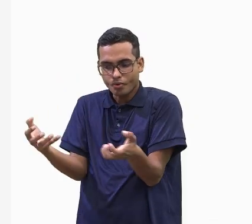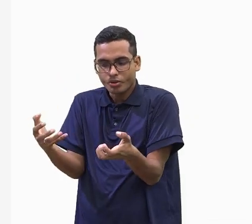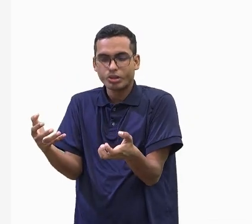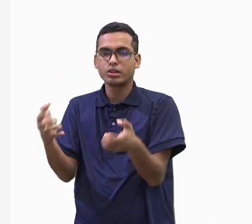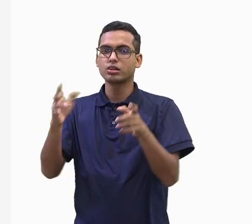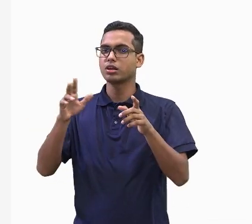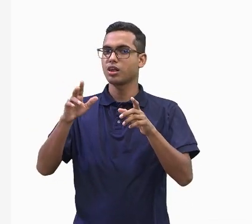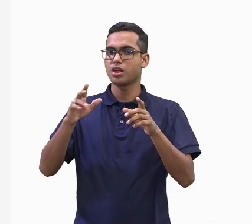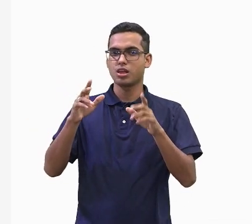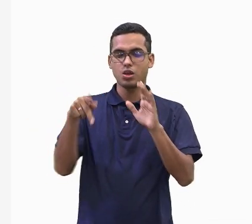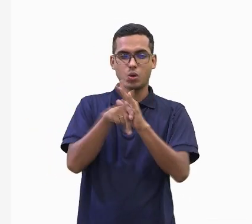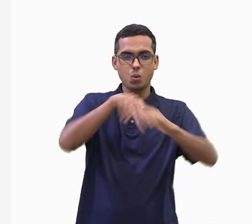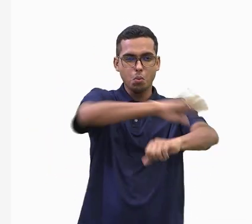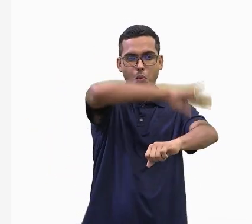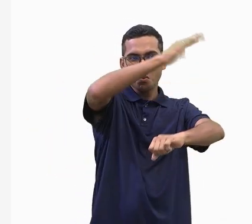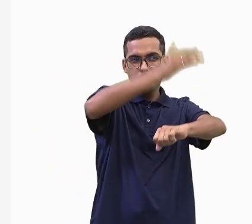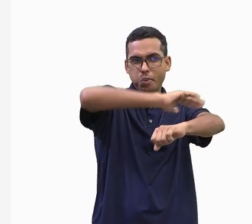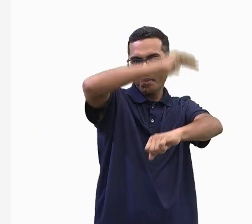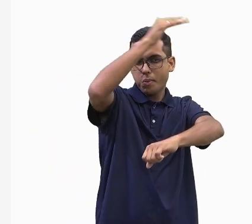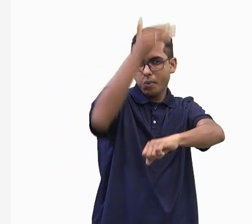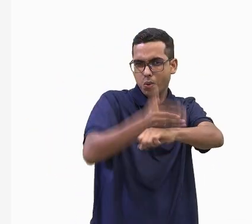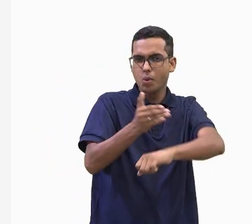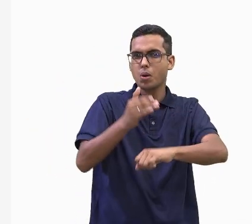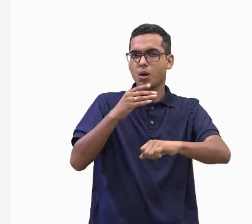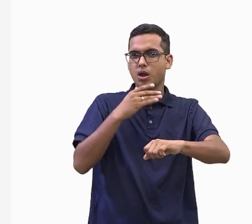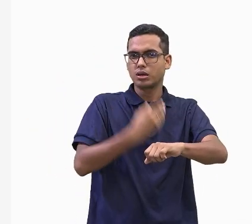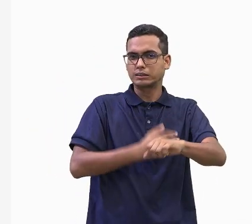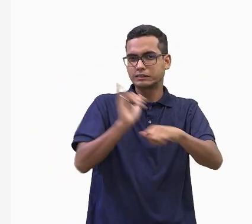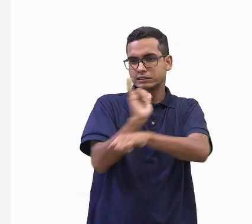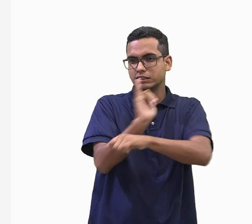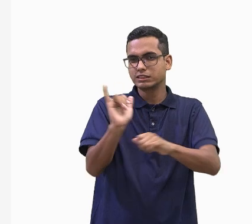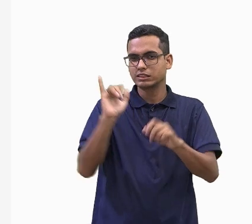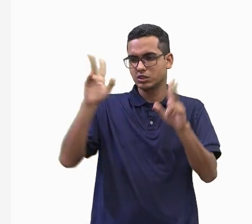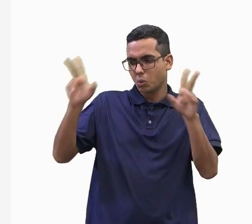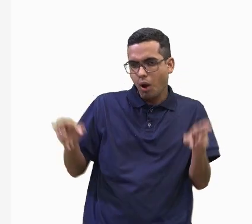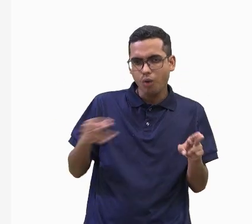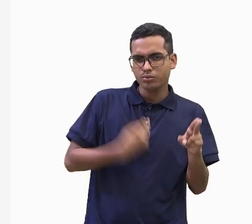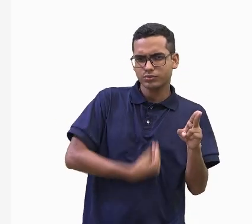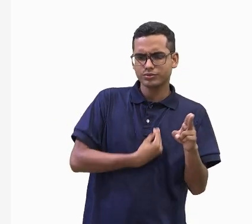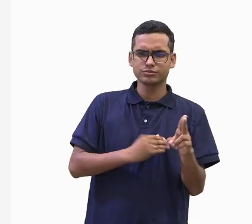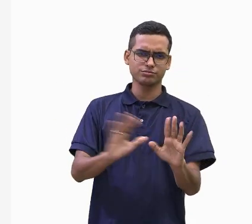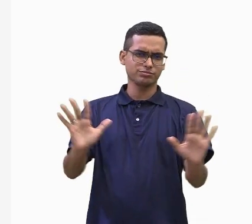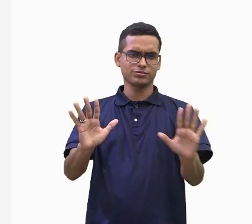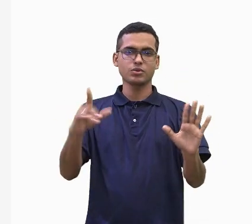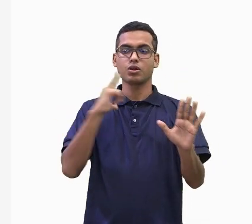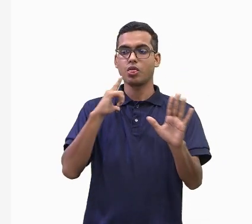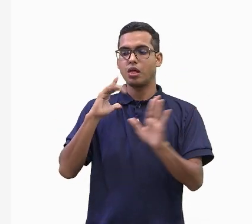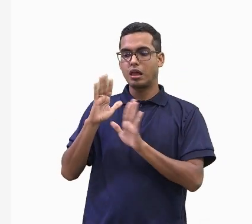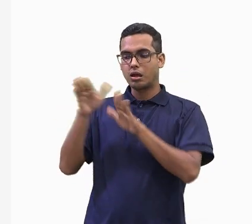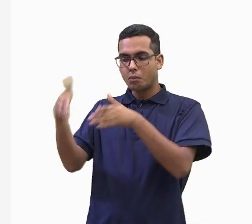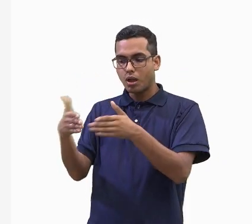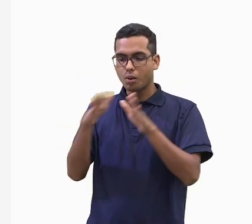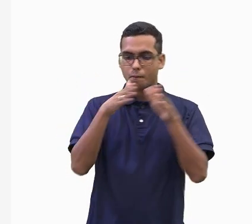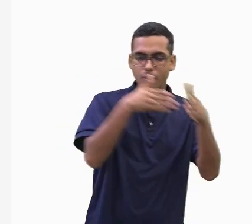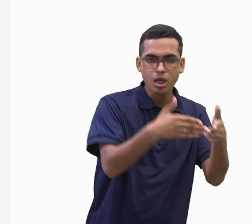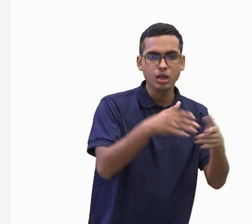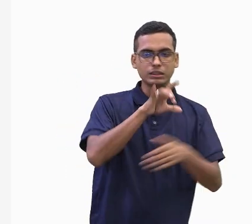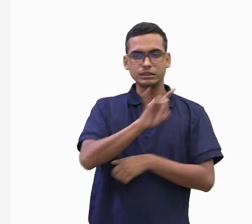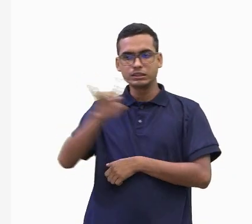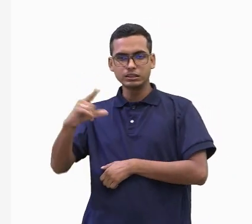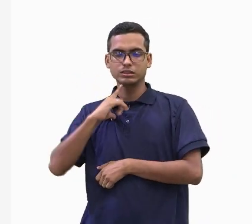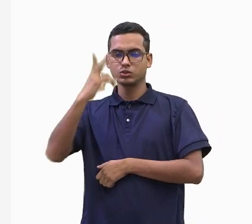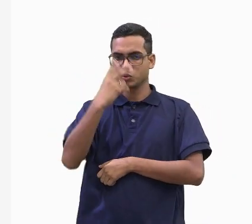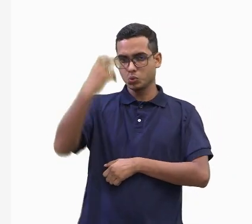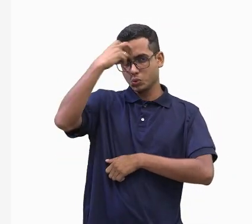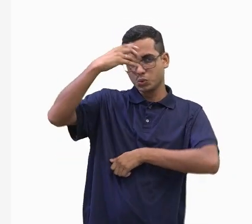na Cordilheira dos Andes, por exemplo. Então, cada técnica e cada cultura específica vai ser criada,